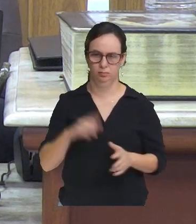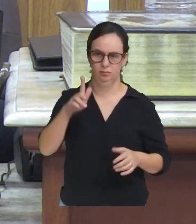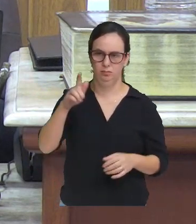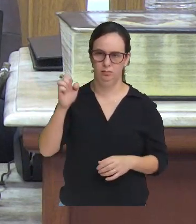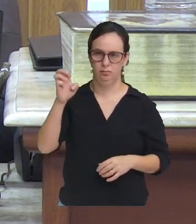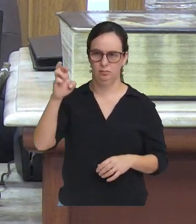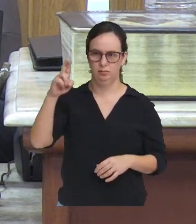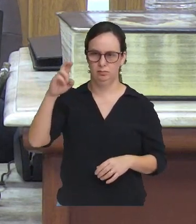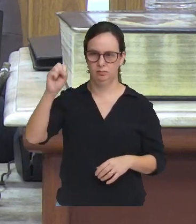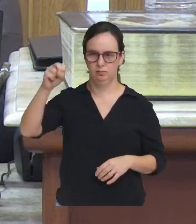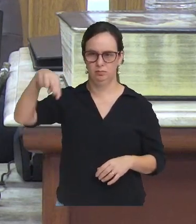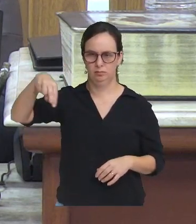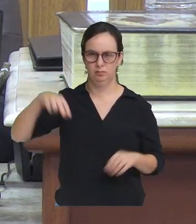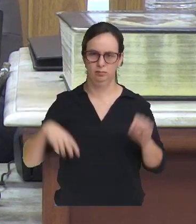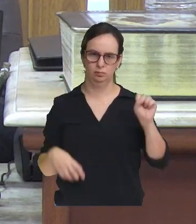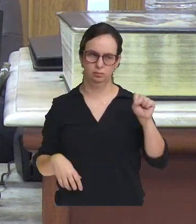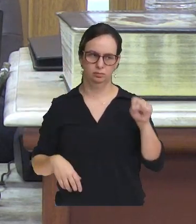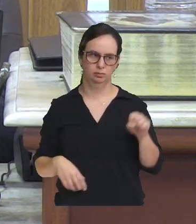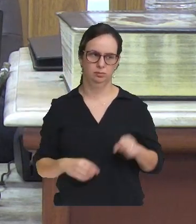sim.